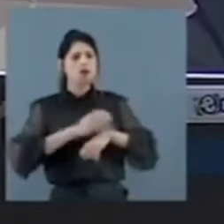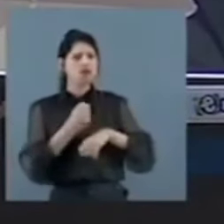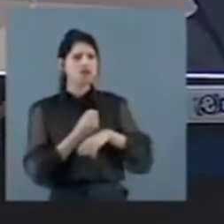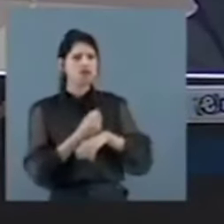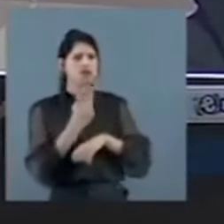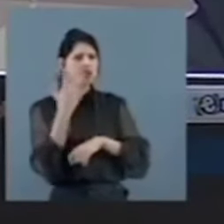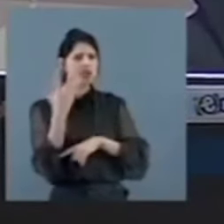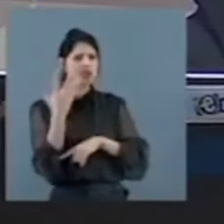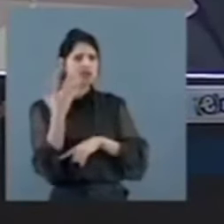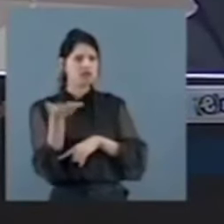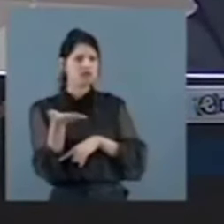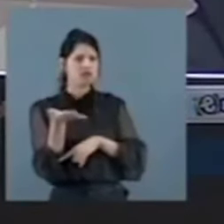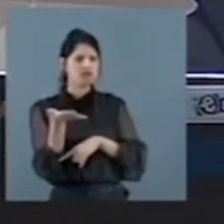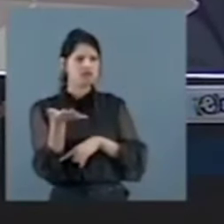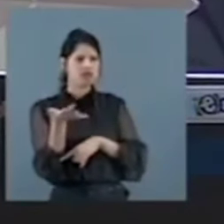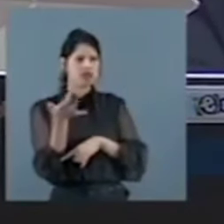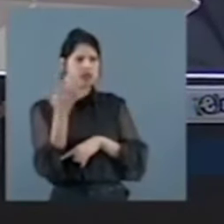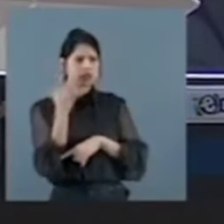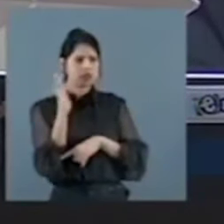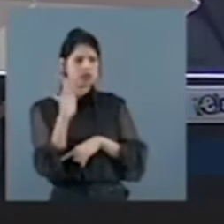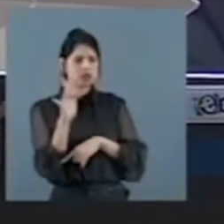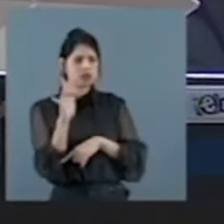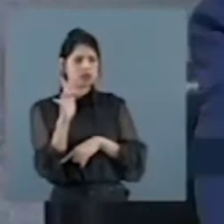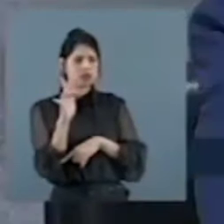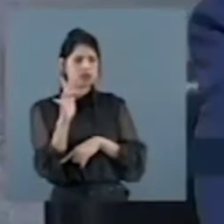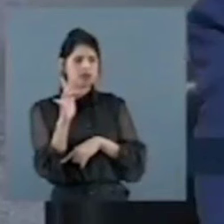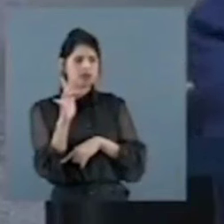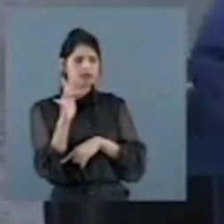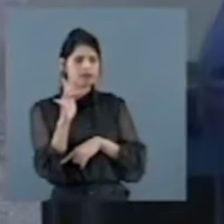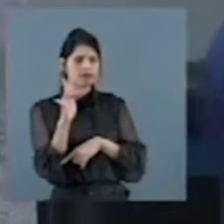valor? Nenhum. Eu Nenhum tava. valor.